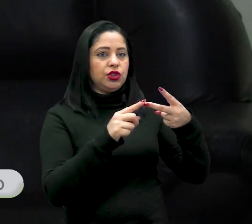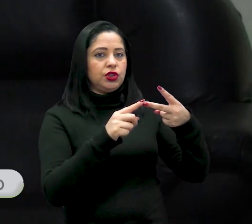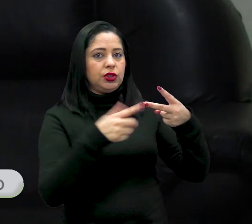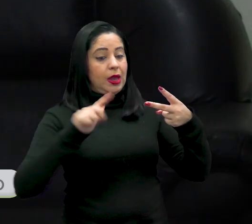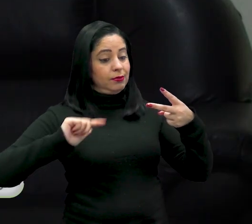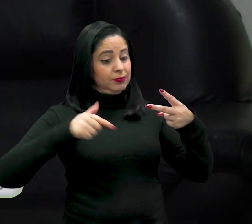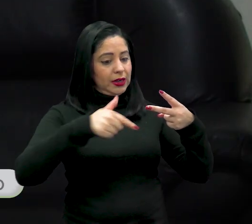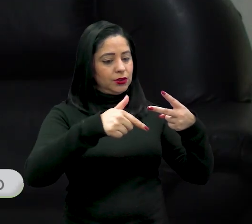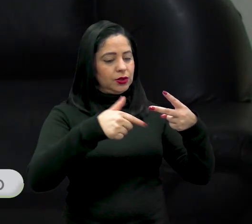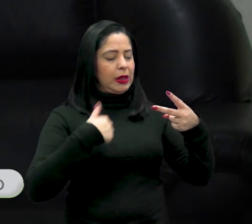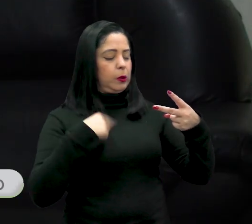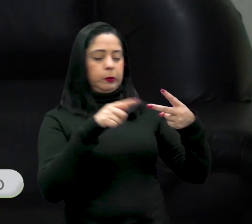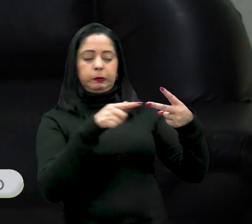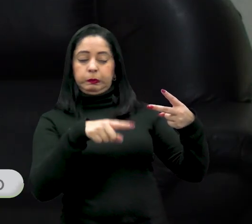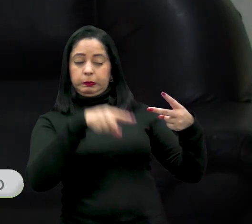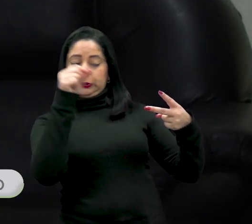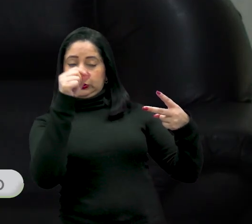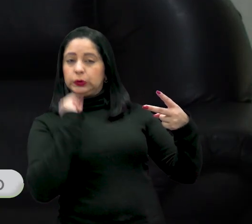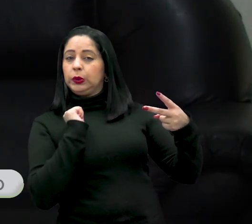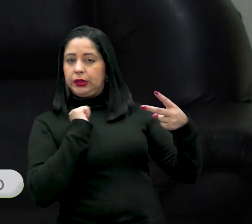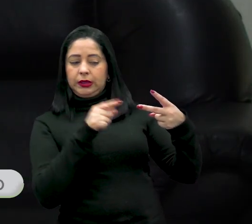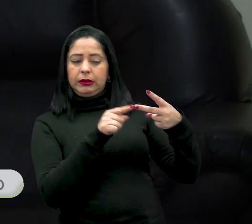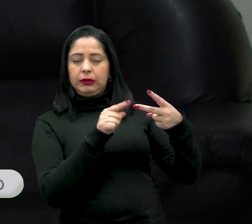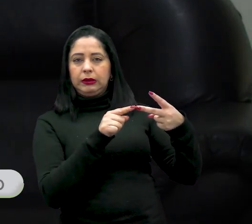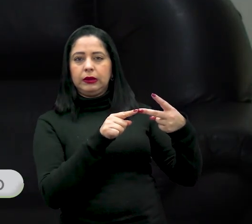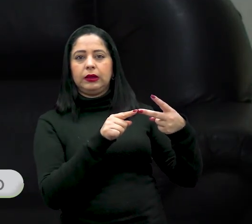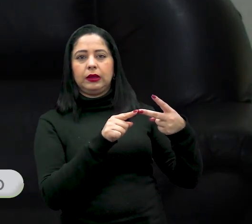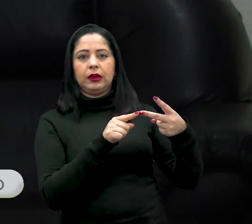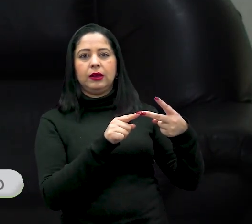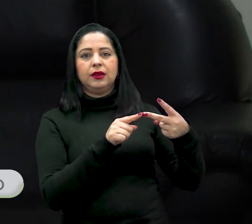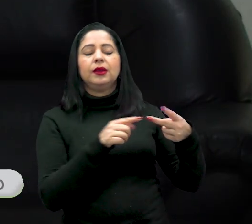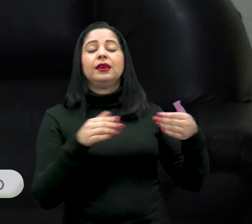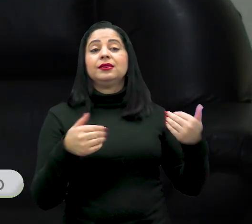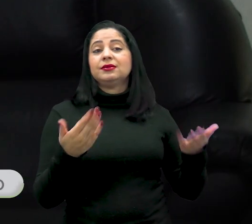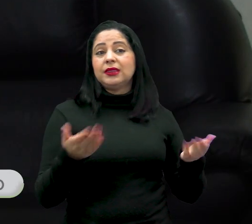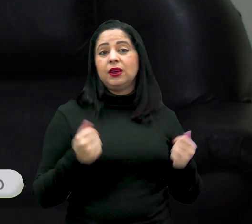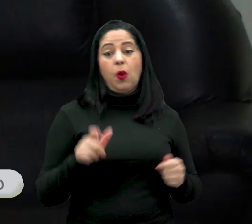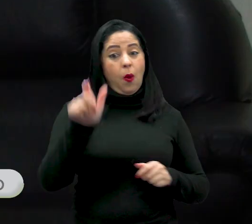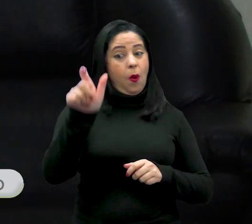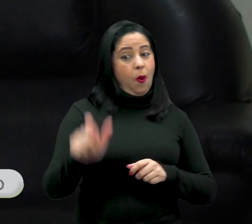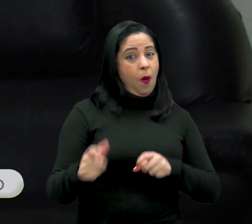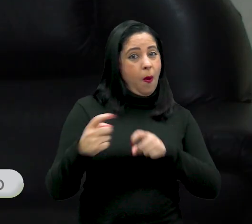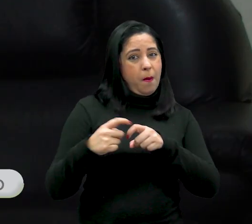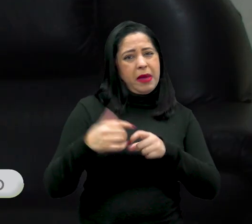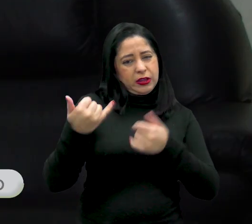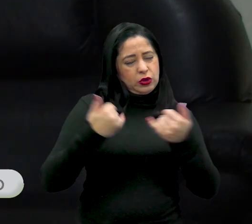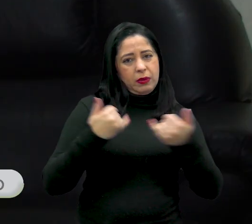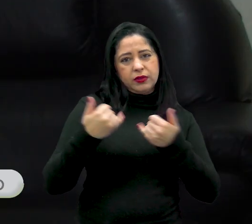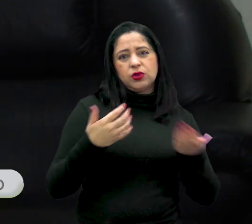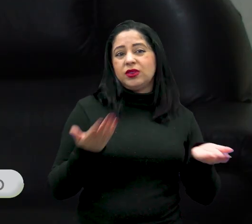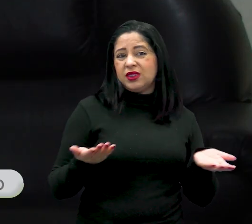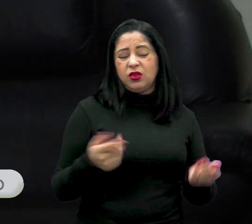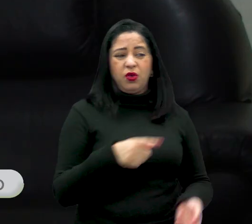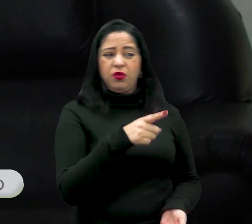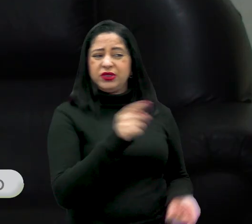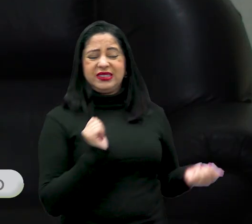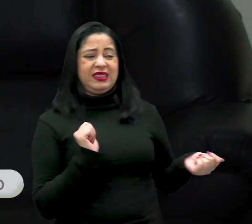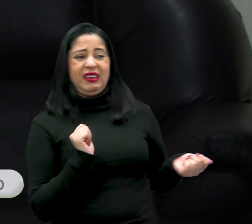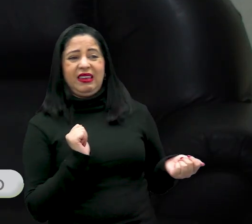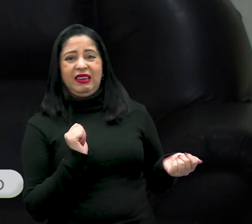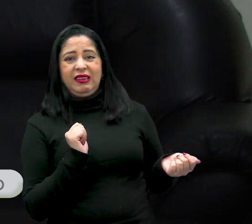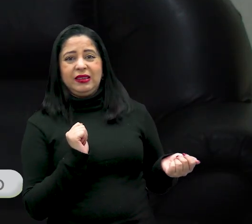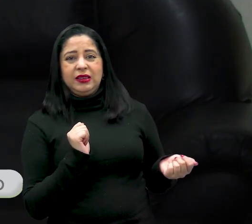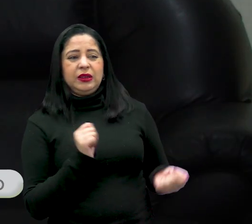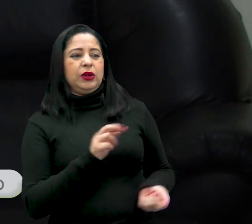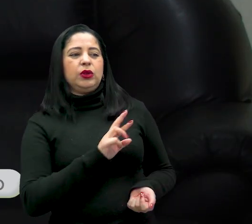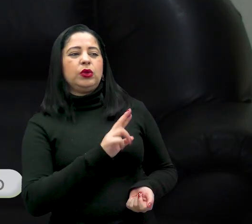conservador. O médico que diz que é mais conservador, ele disse, você já tem uma certa idade, você não